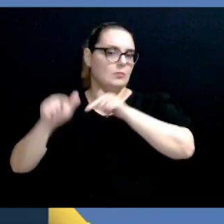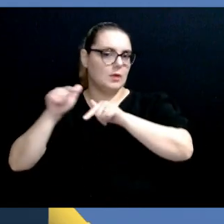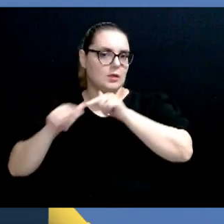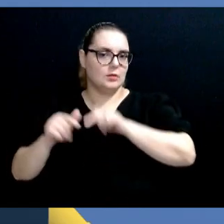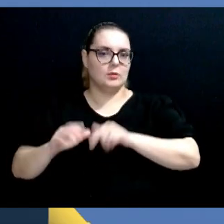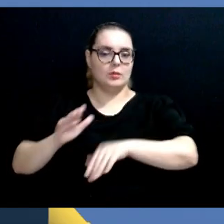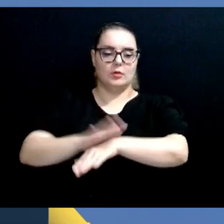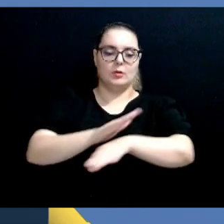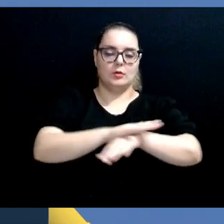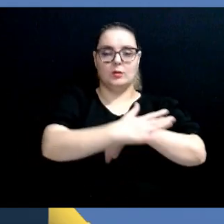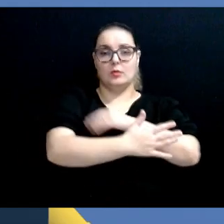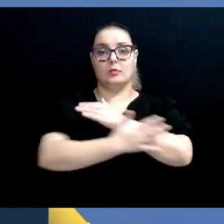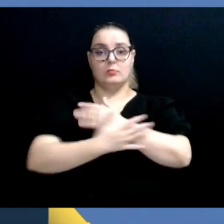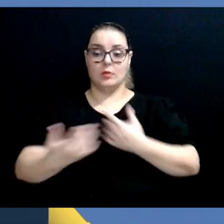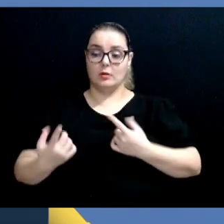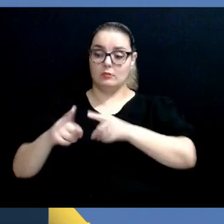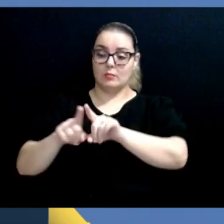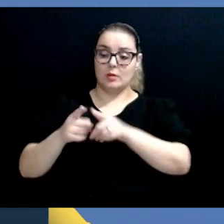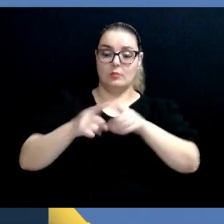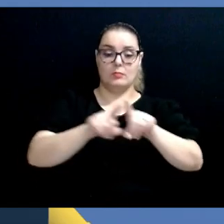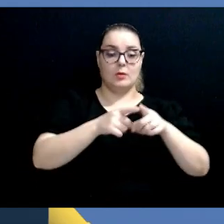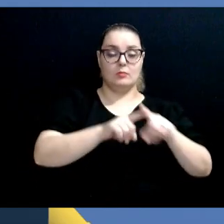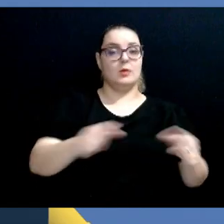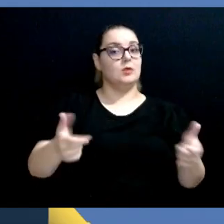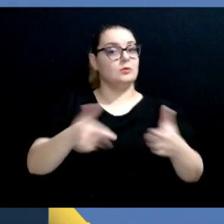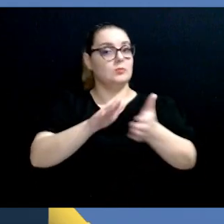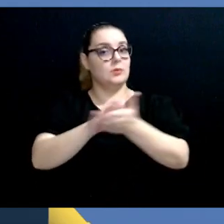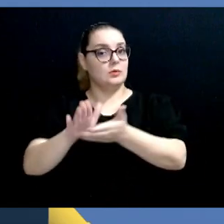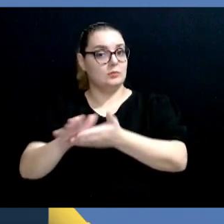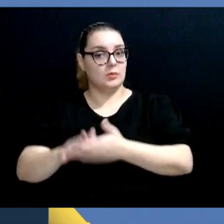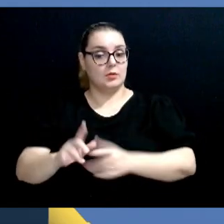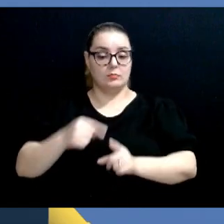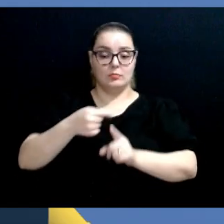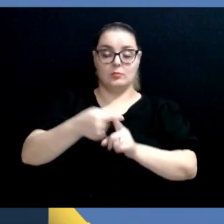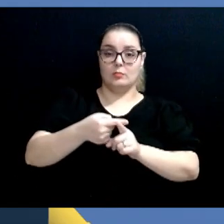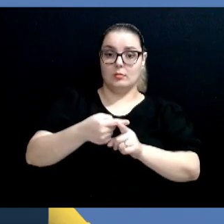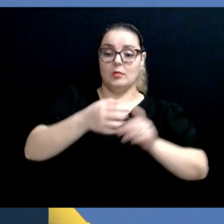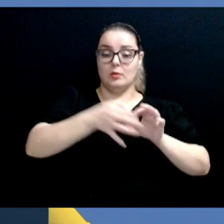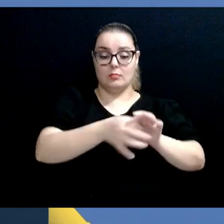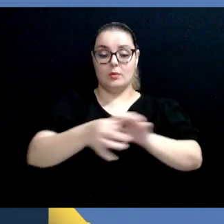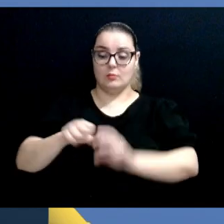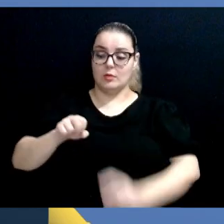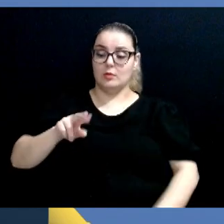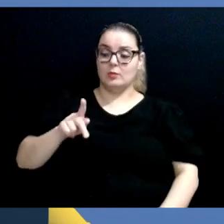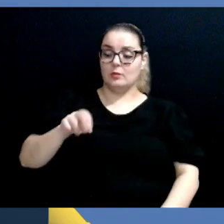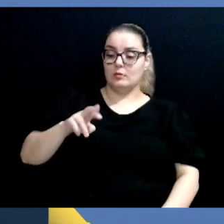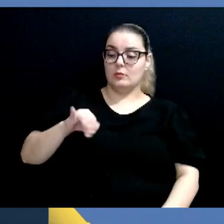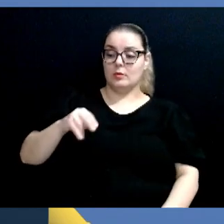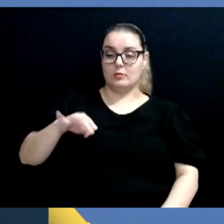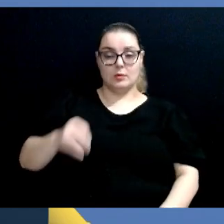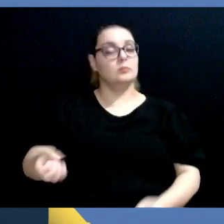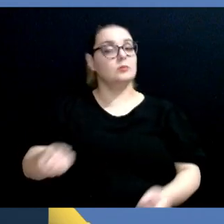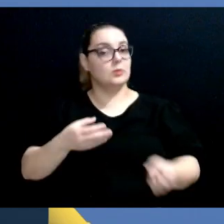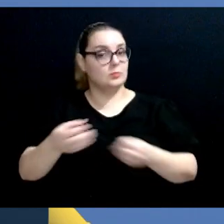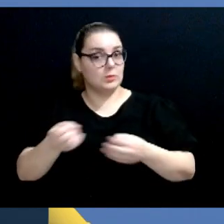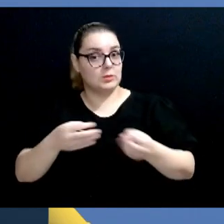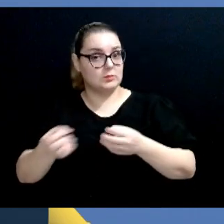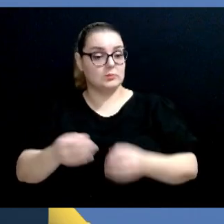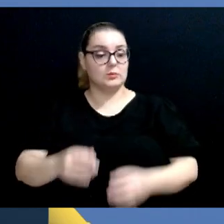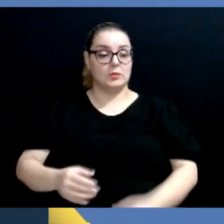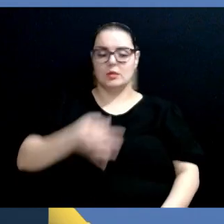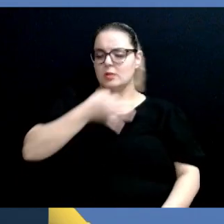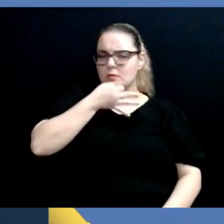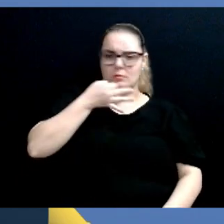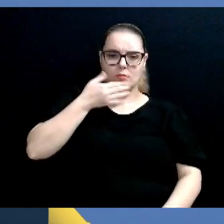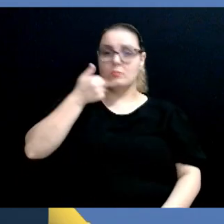atividades logísticas. Partindo dos fundamentos da logística colaborativa, o livro aborda o alcance dessa